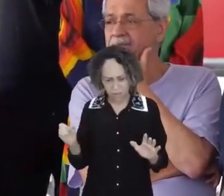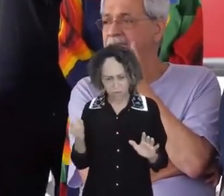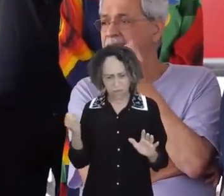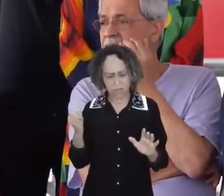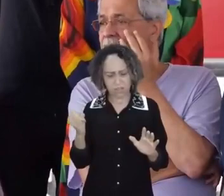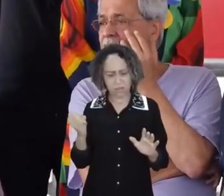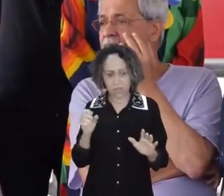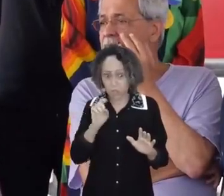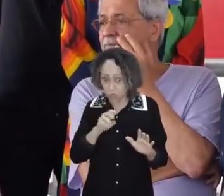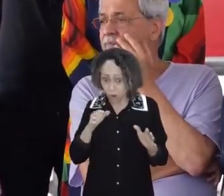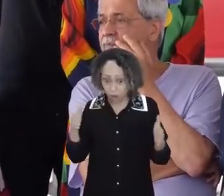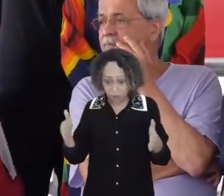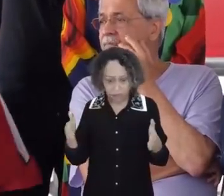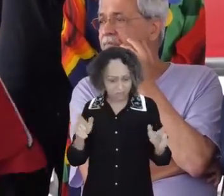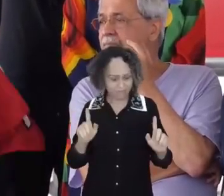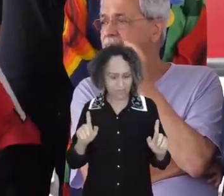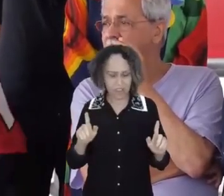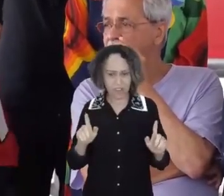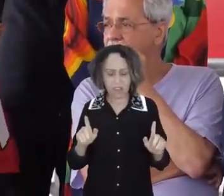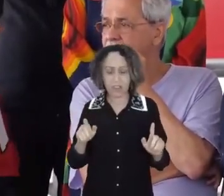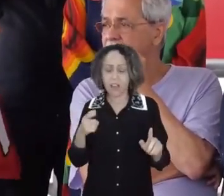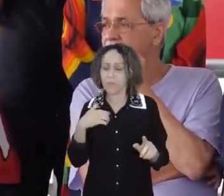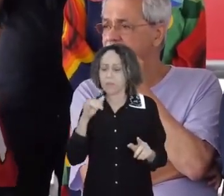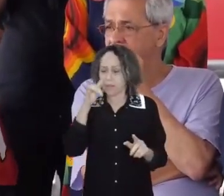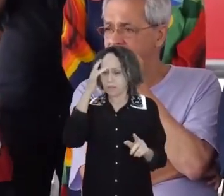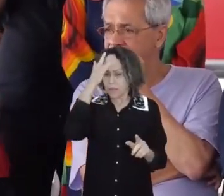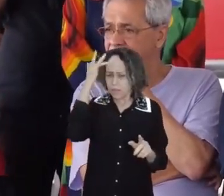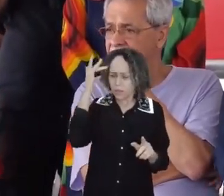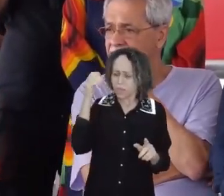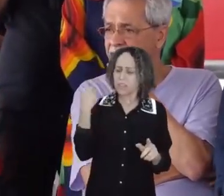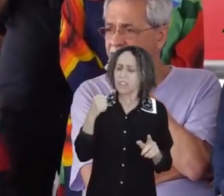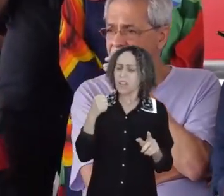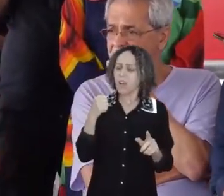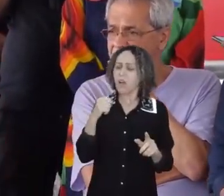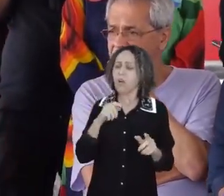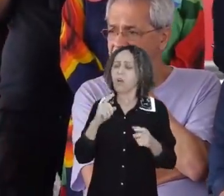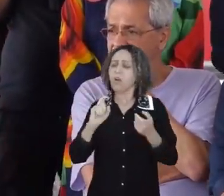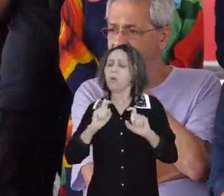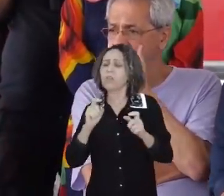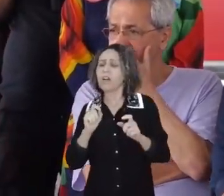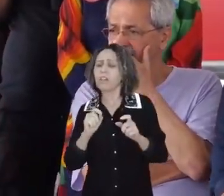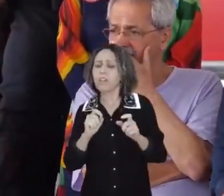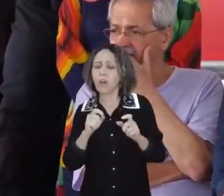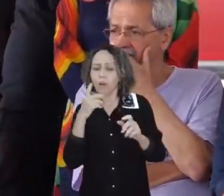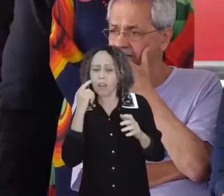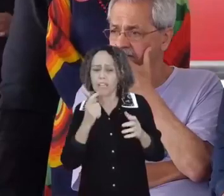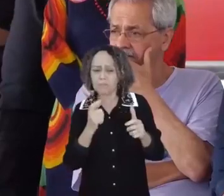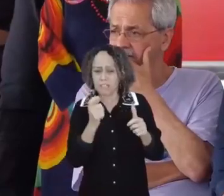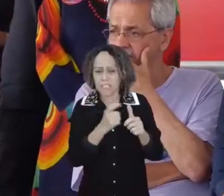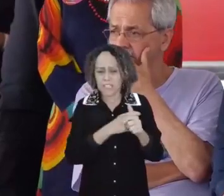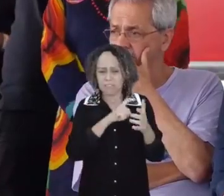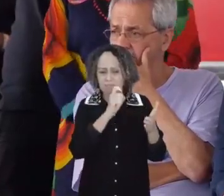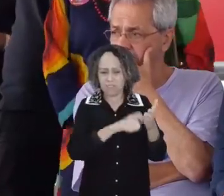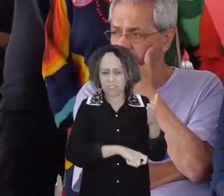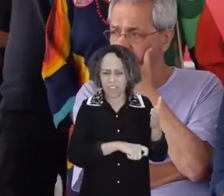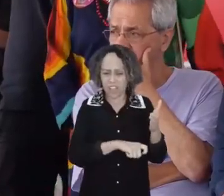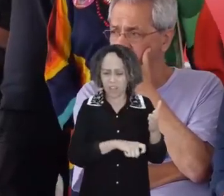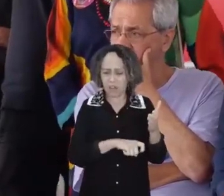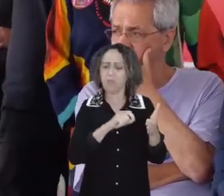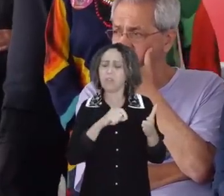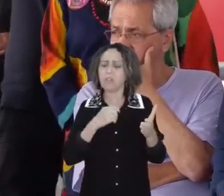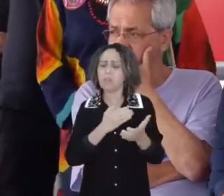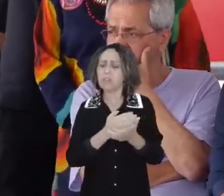para a dívida fiscal, nós temos que começar a pagar uma coisa que ninguém fala, que é a dívida social